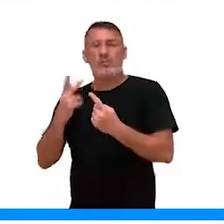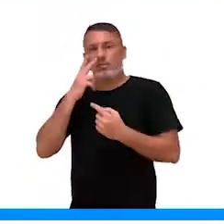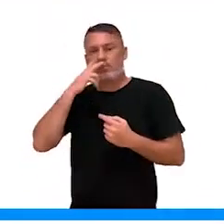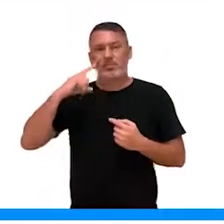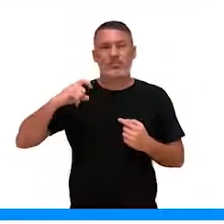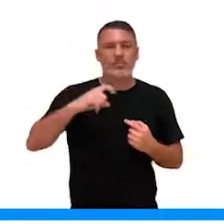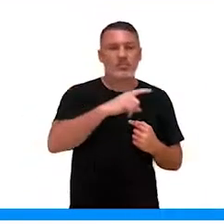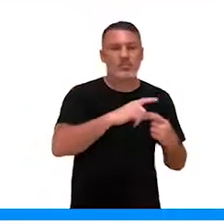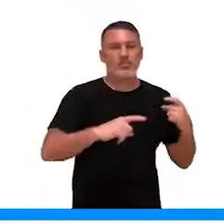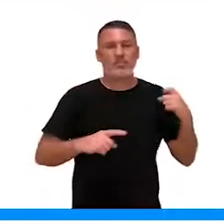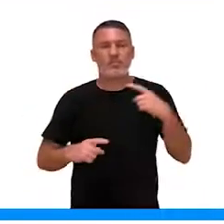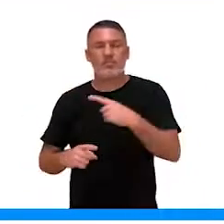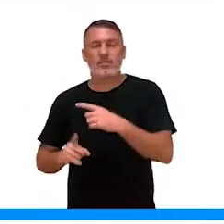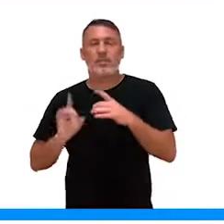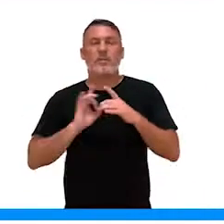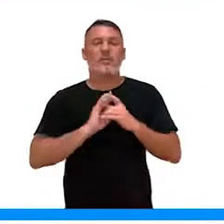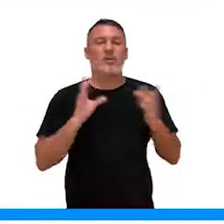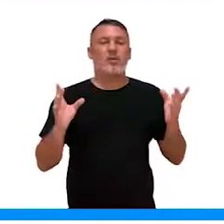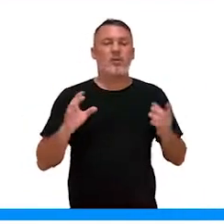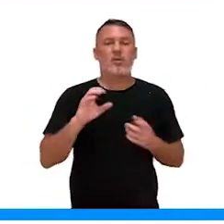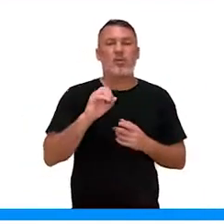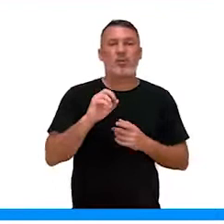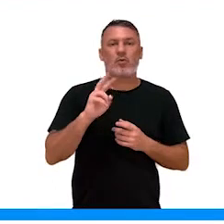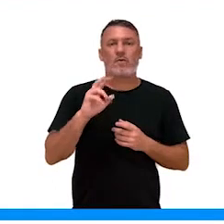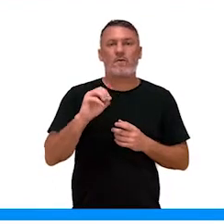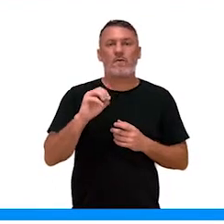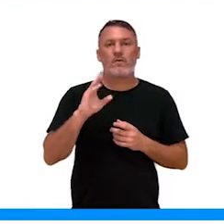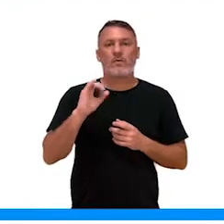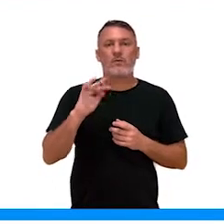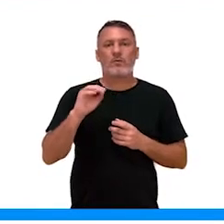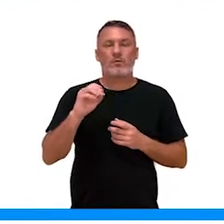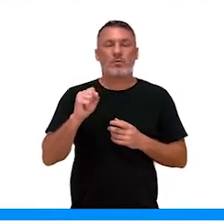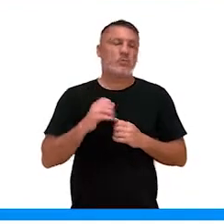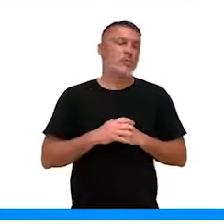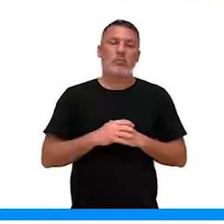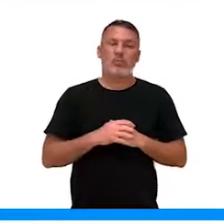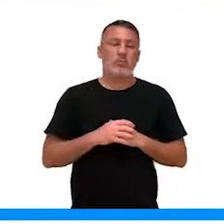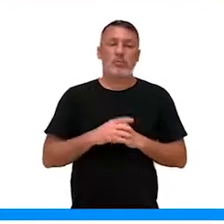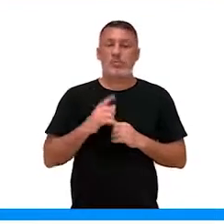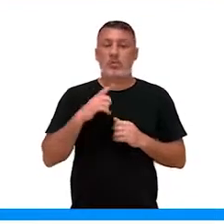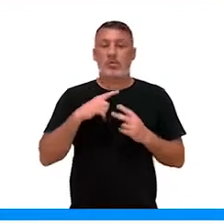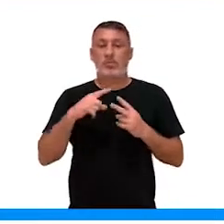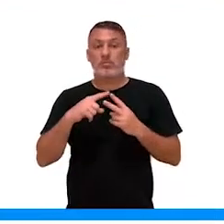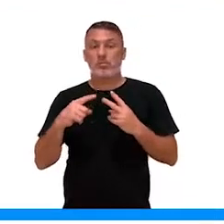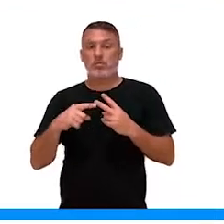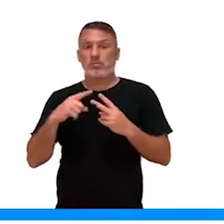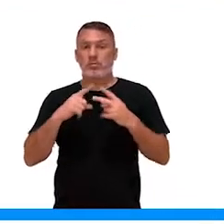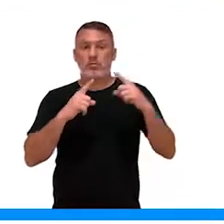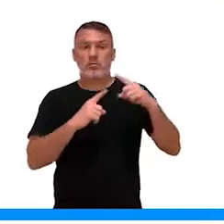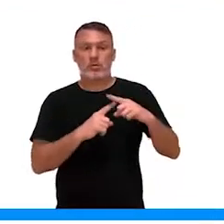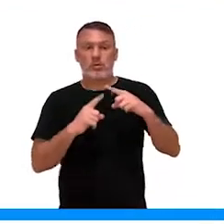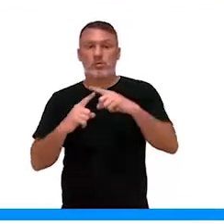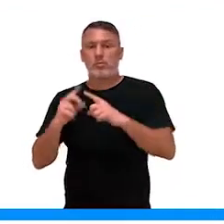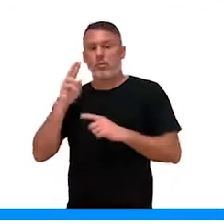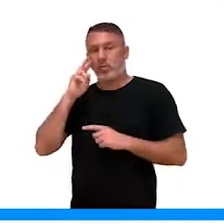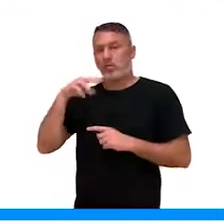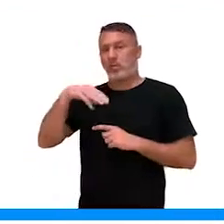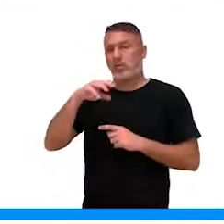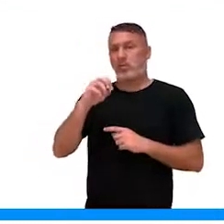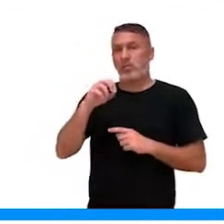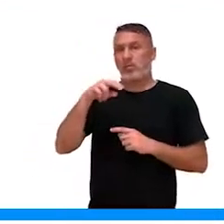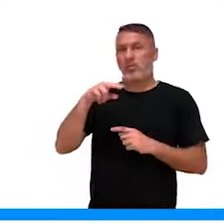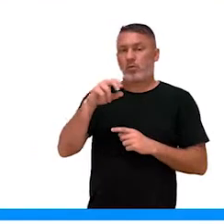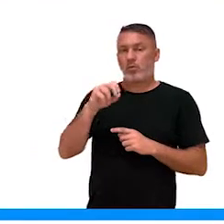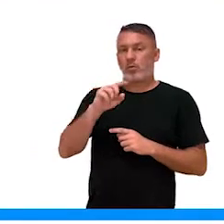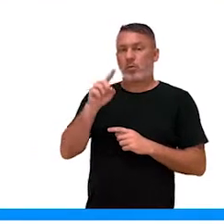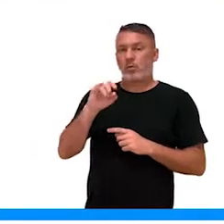e somente um espermatozoide é capaz de fecundar esse ovócito. É o seguinte, a gente tem 2 casos de gêmeos, tá?